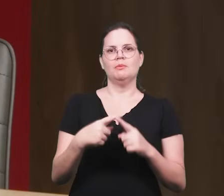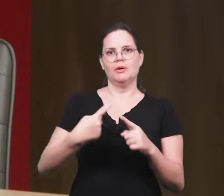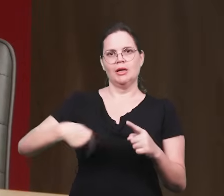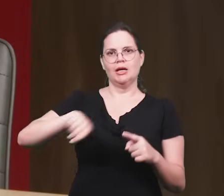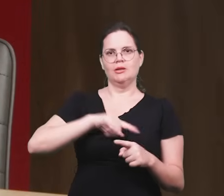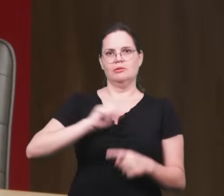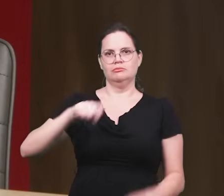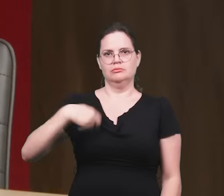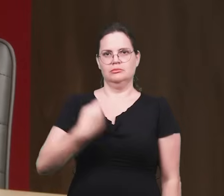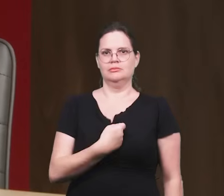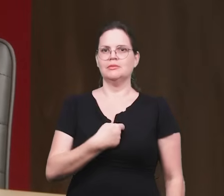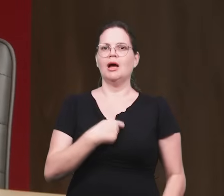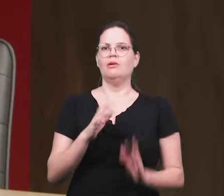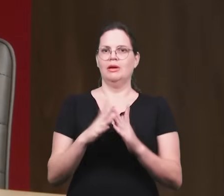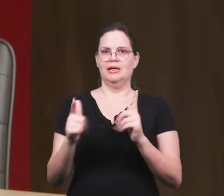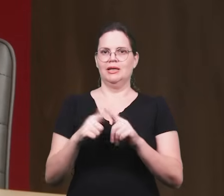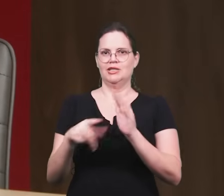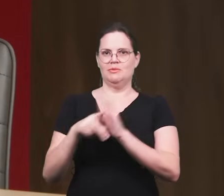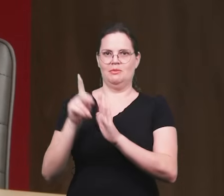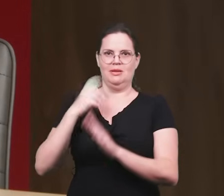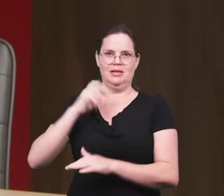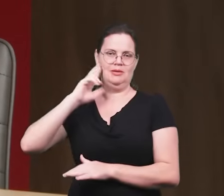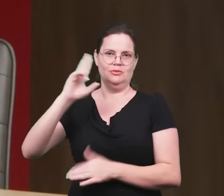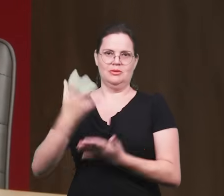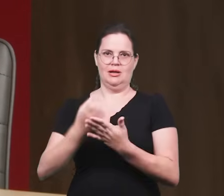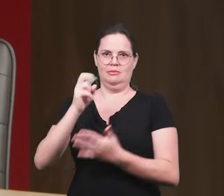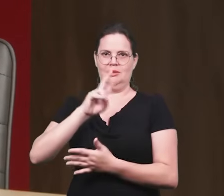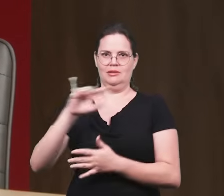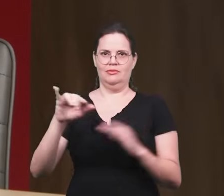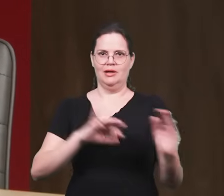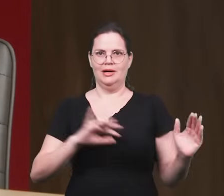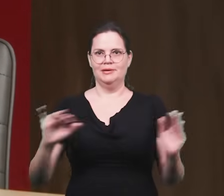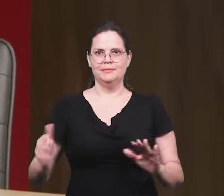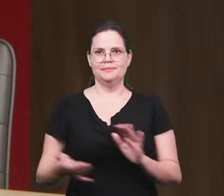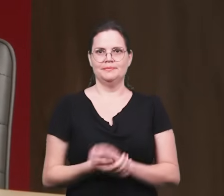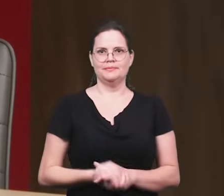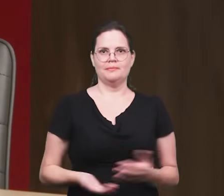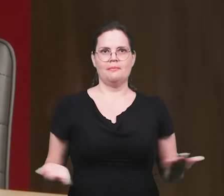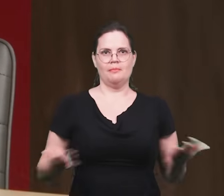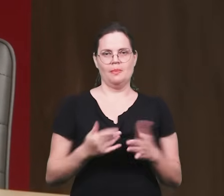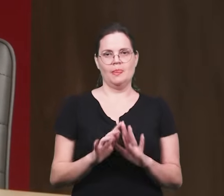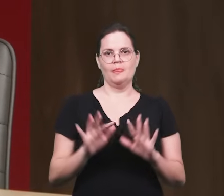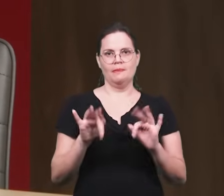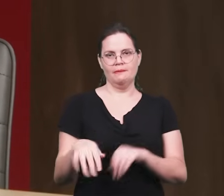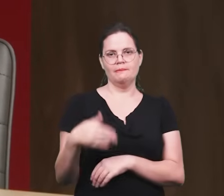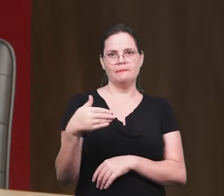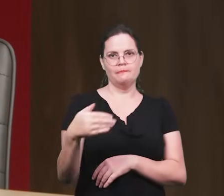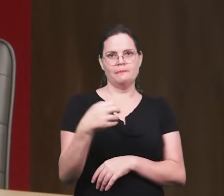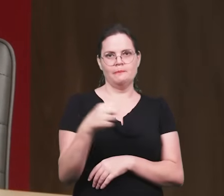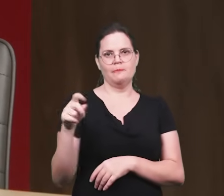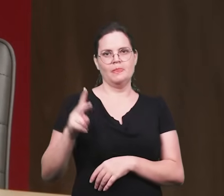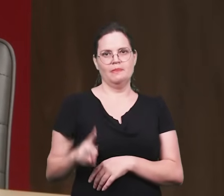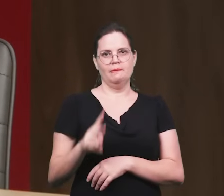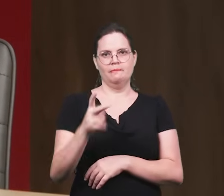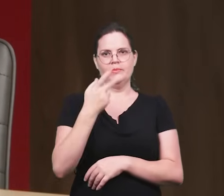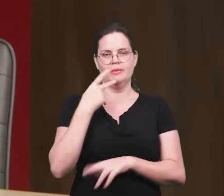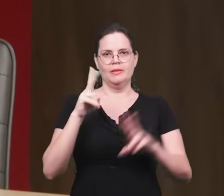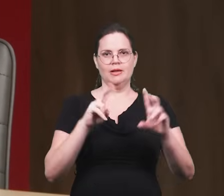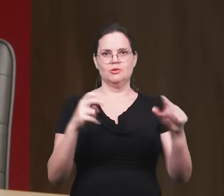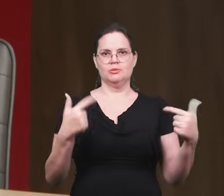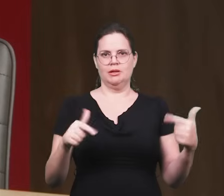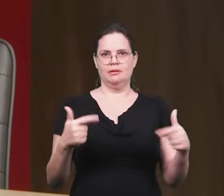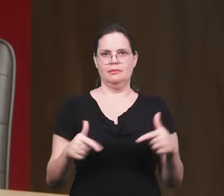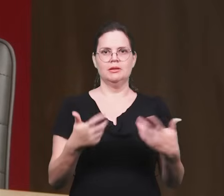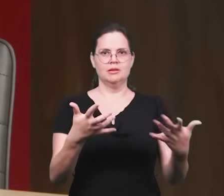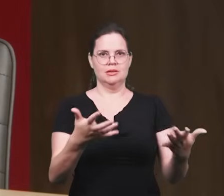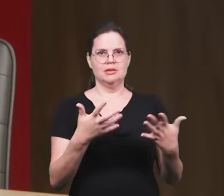Glória a Deus. E chegamos ao final. Vamos continuar falando do trabalho nos próximos episódios. Minhas queridas, vocês desejam deixar ainda